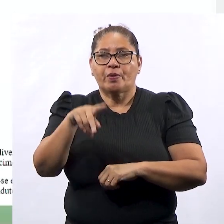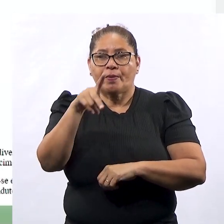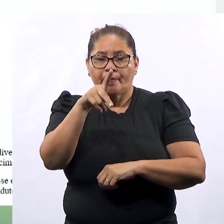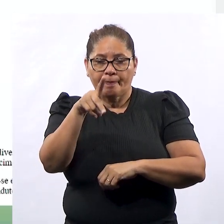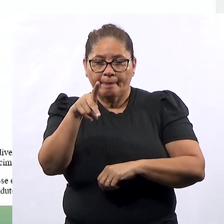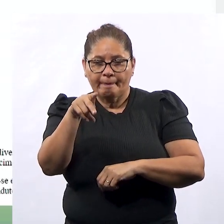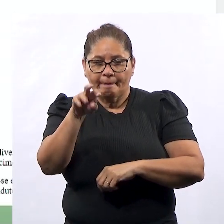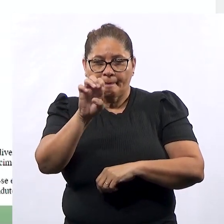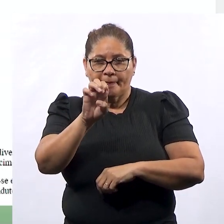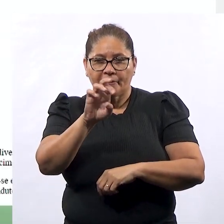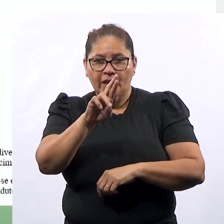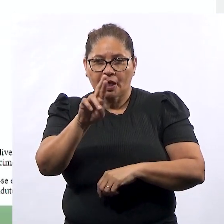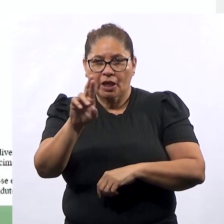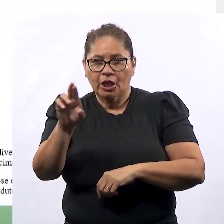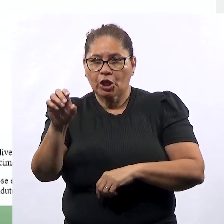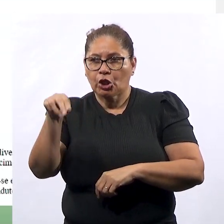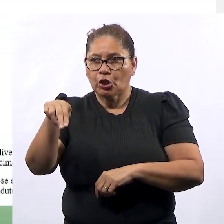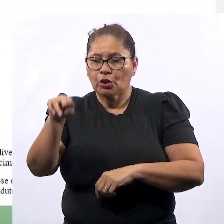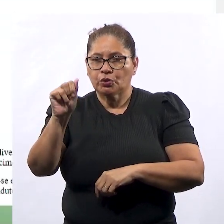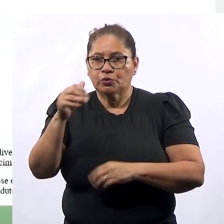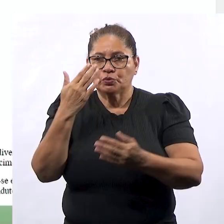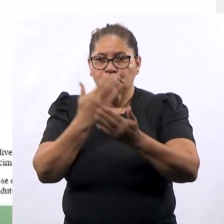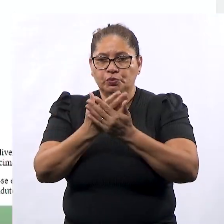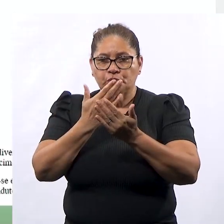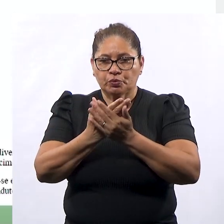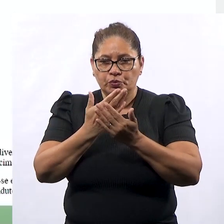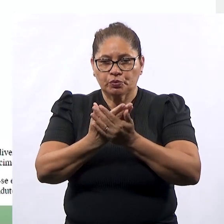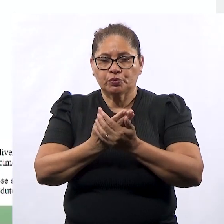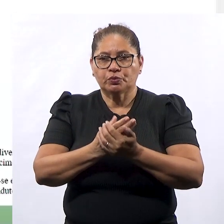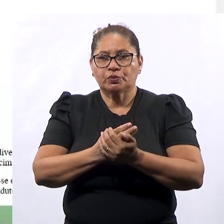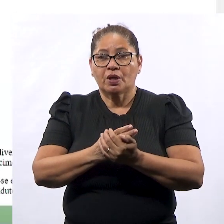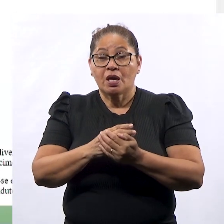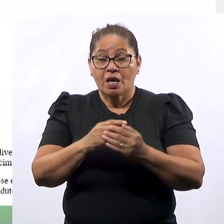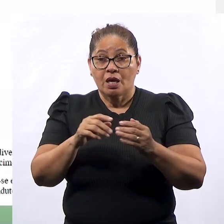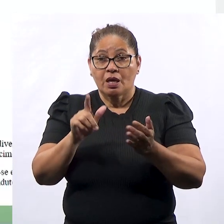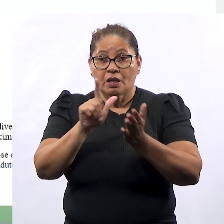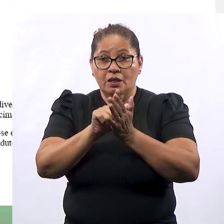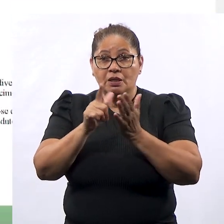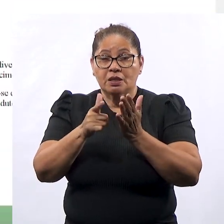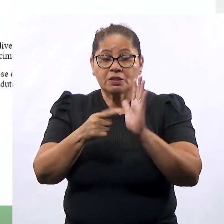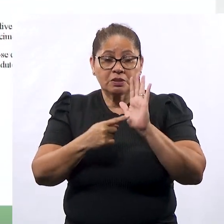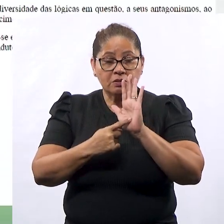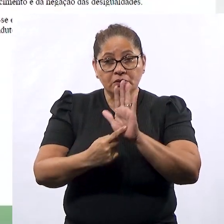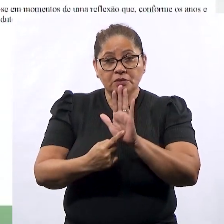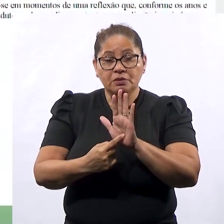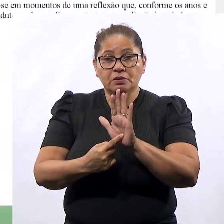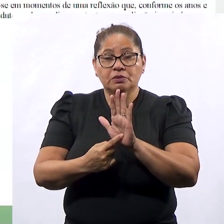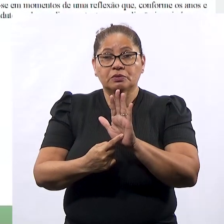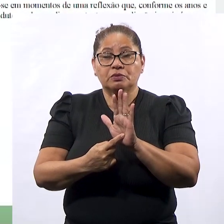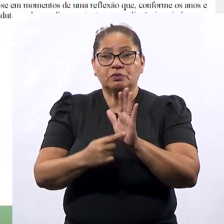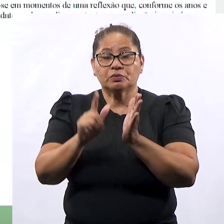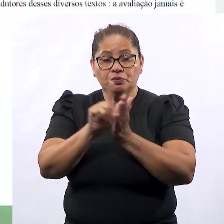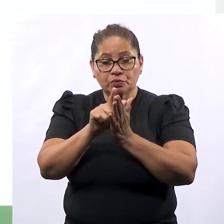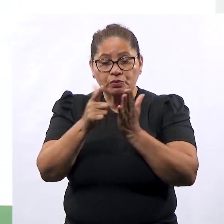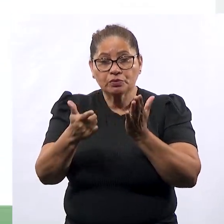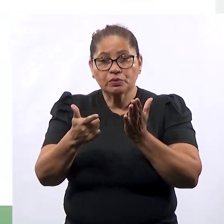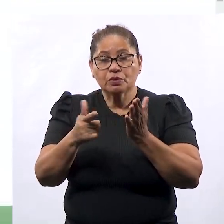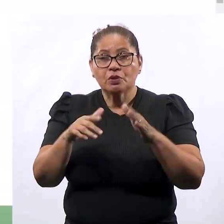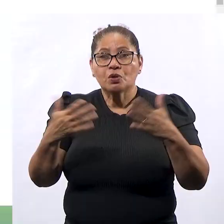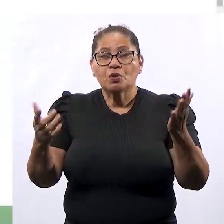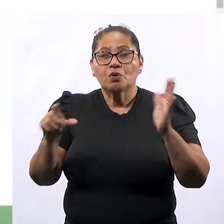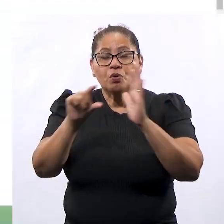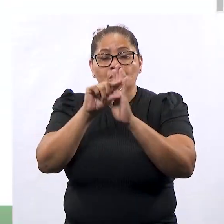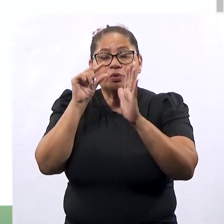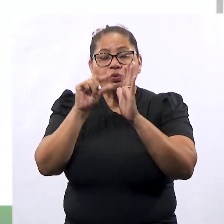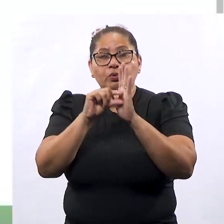Perrenot estuda, onde ele é professor de cátedra, né? Então, esse livro, e aqui está só a apresentação do livro, né?